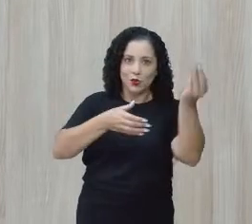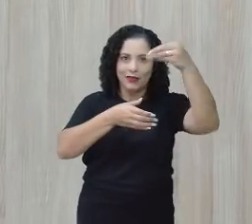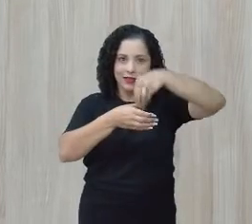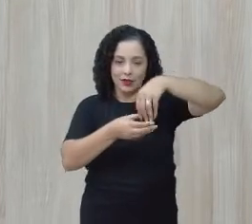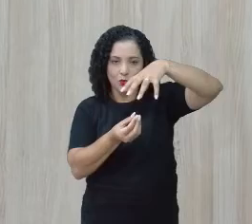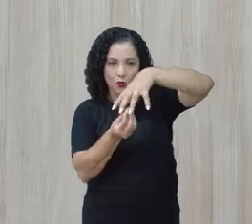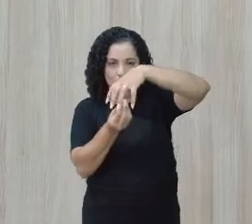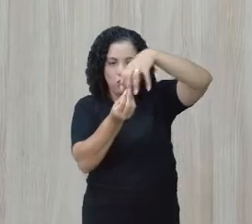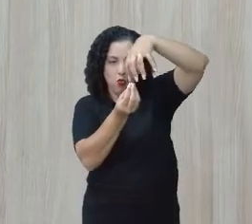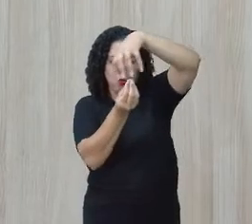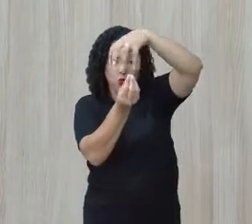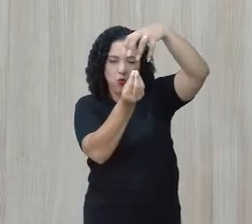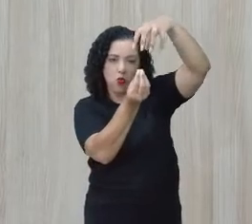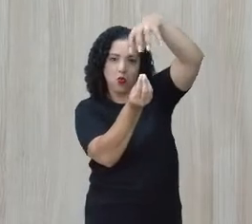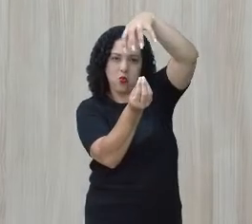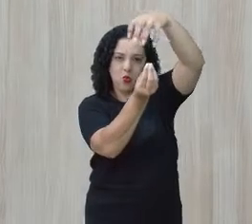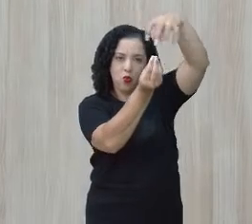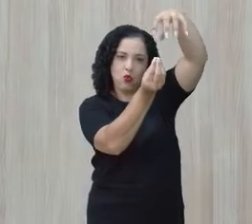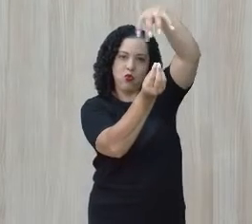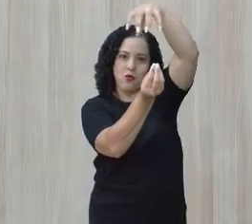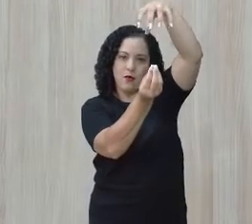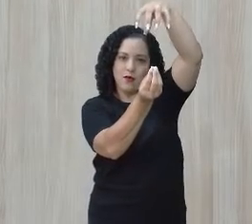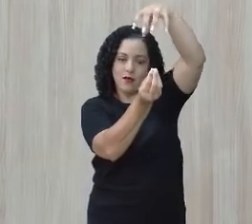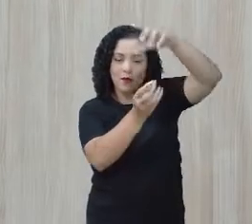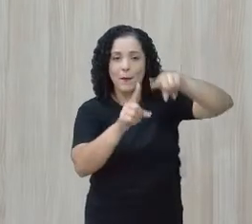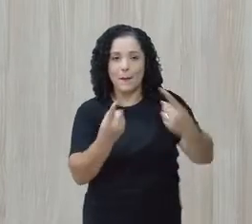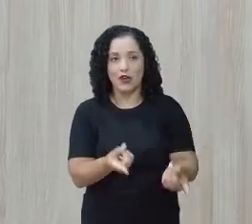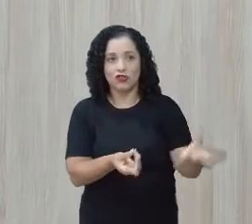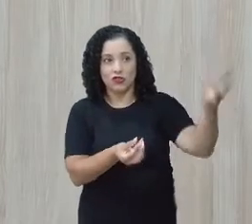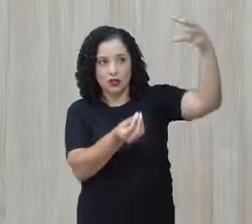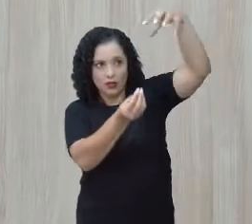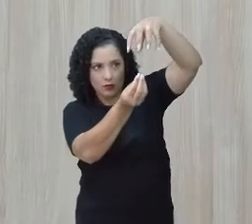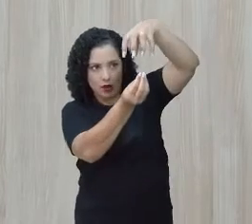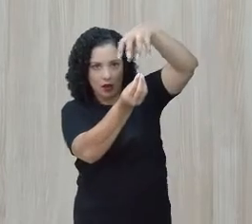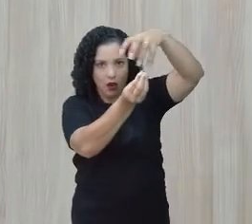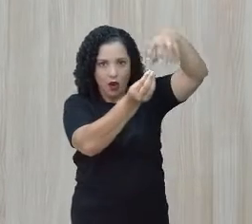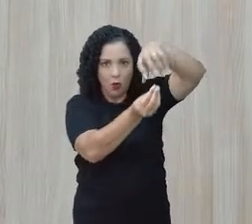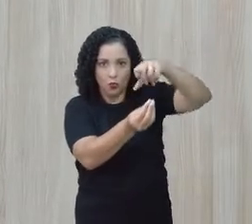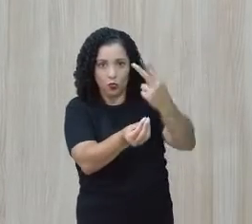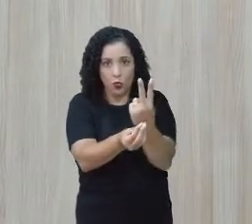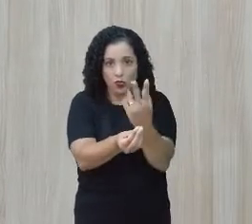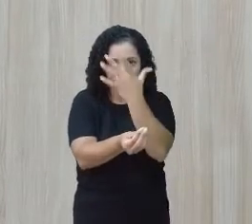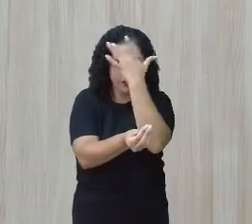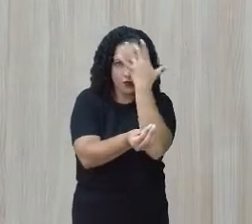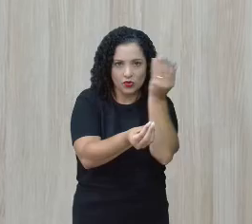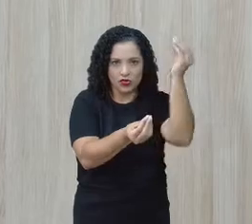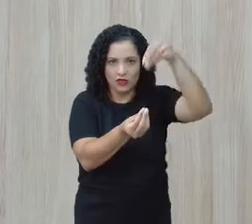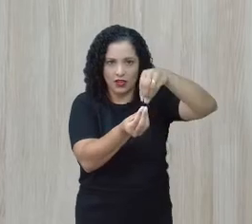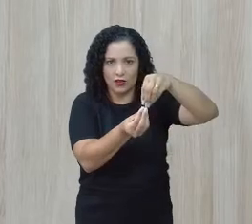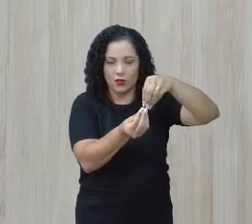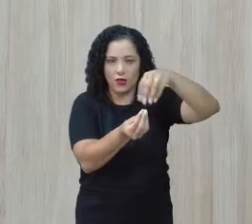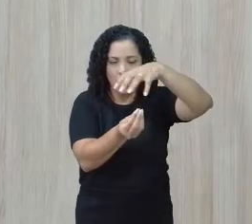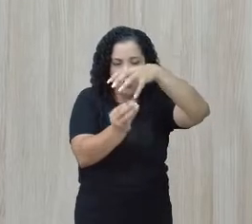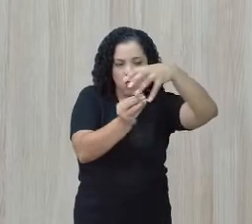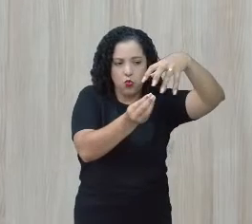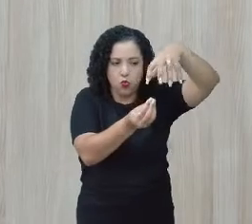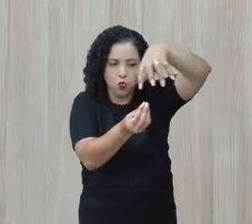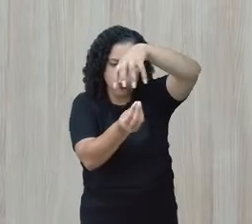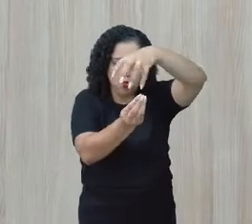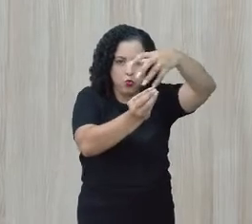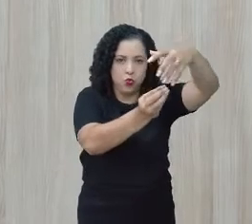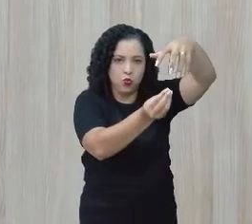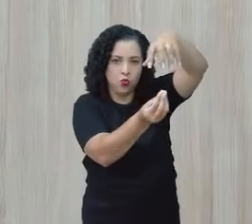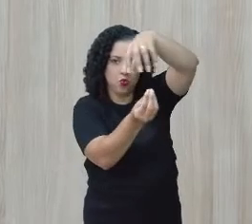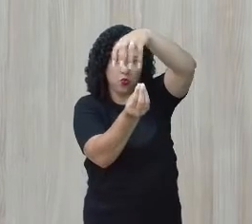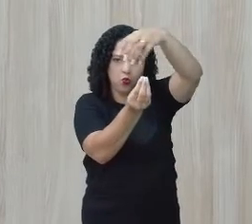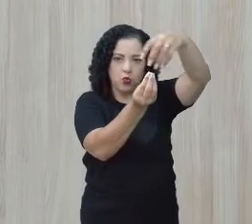né? Mas se lá no balão, vamos dizer, eu tenho duas pessoas, à medida que esse balão ele vai se distanciando, elas